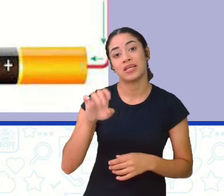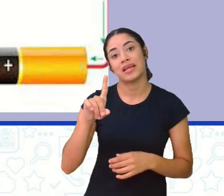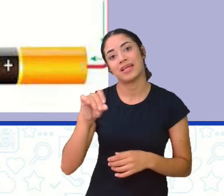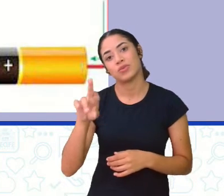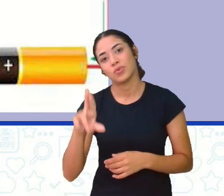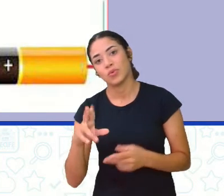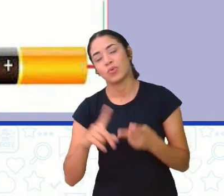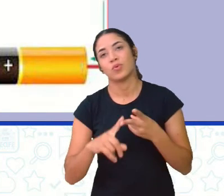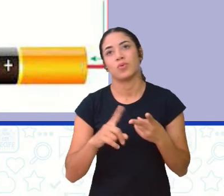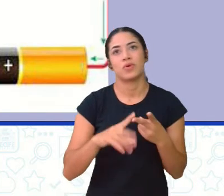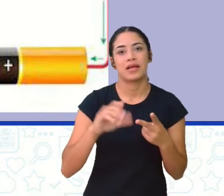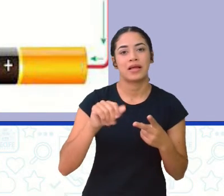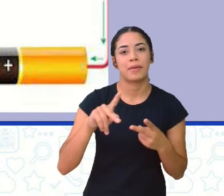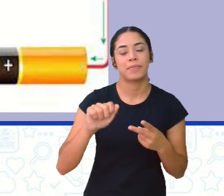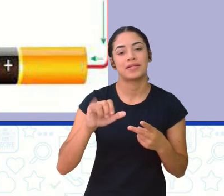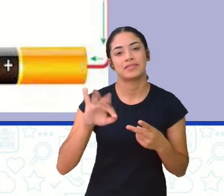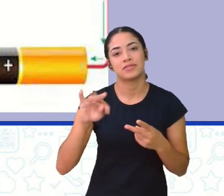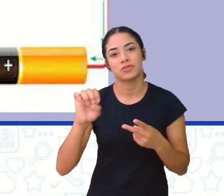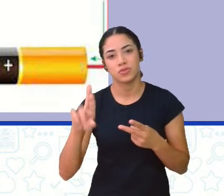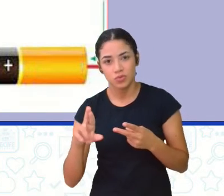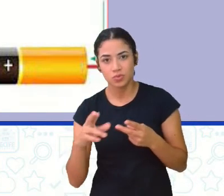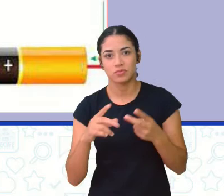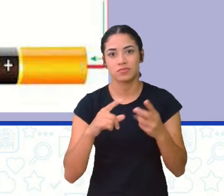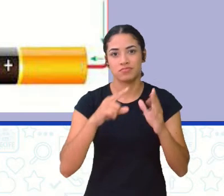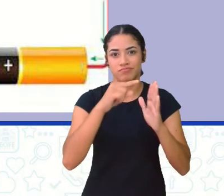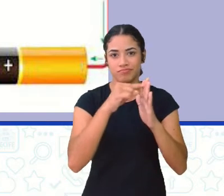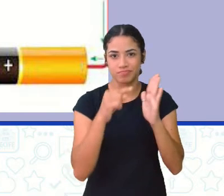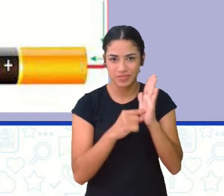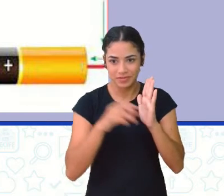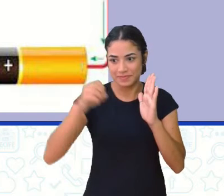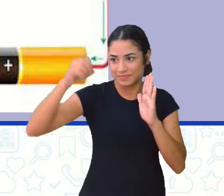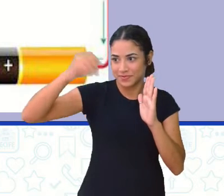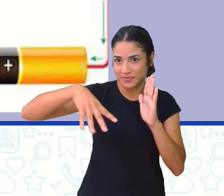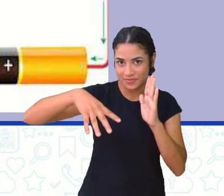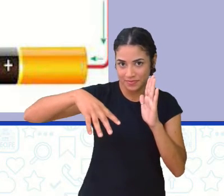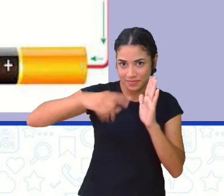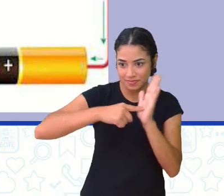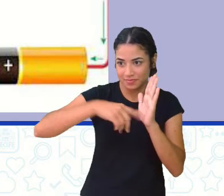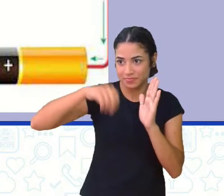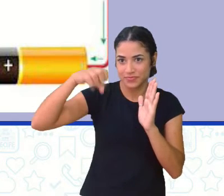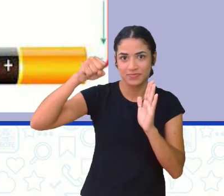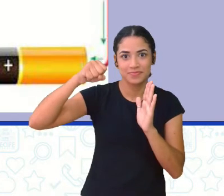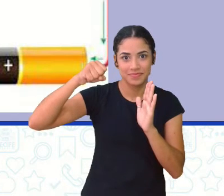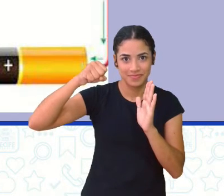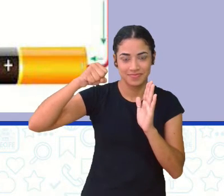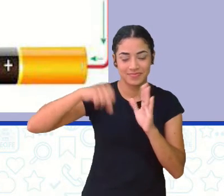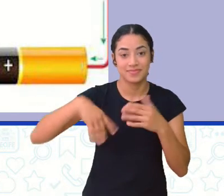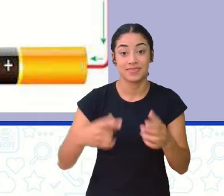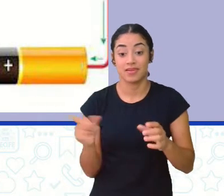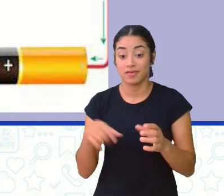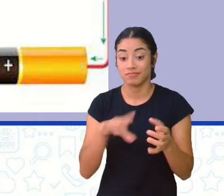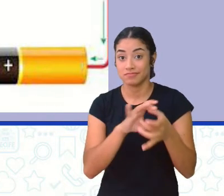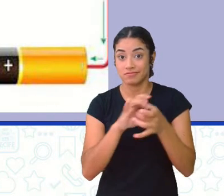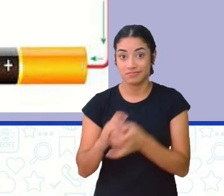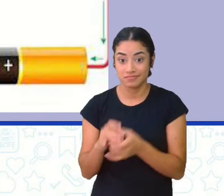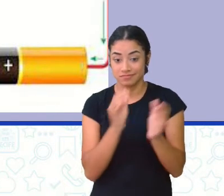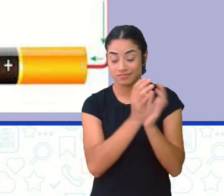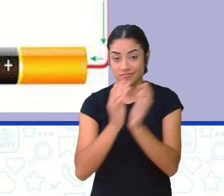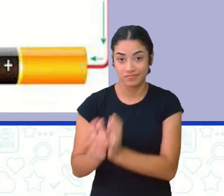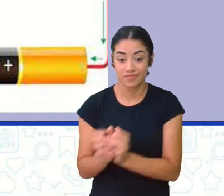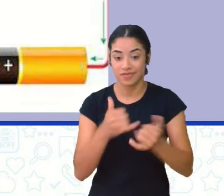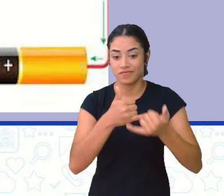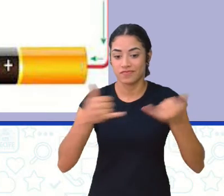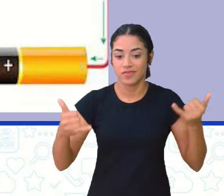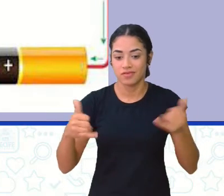resistores, capacitores e interruptores. Então, a gente está vendo aí que é um conjunto. É feito por meio de fios condutores,